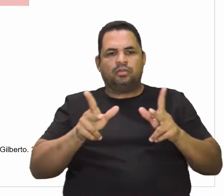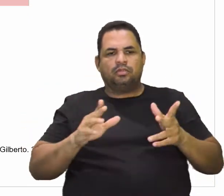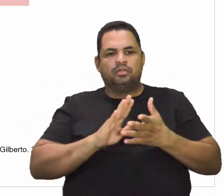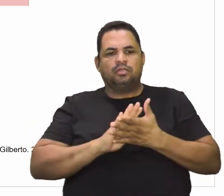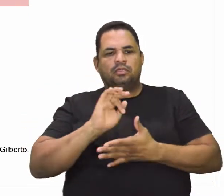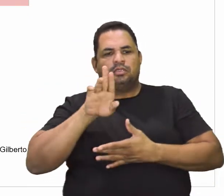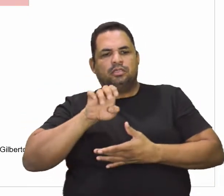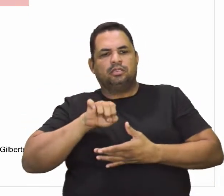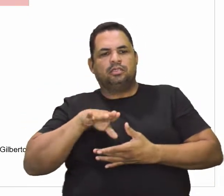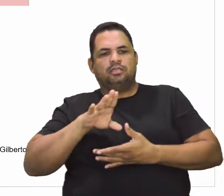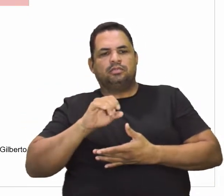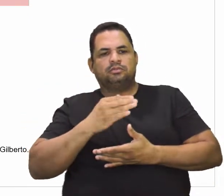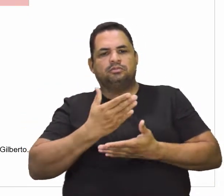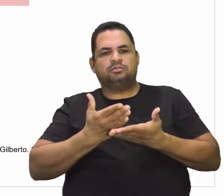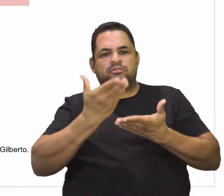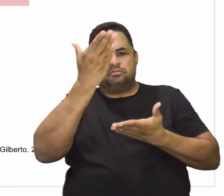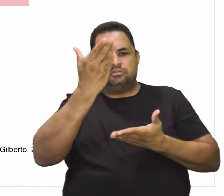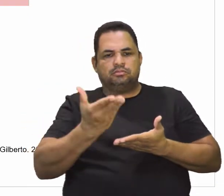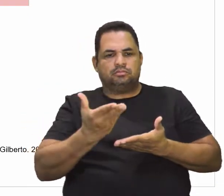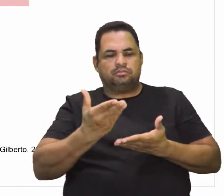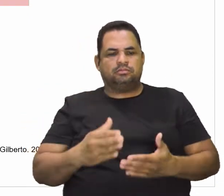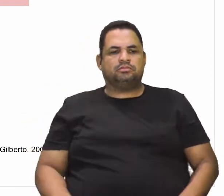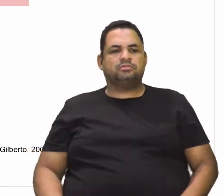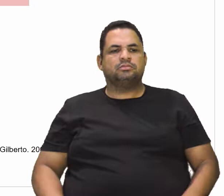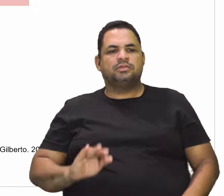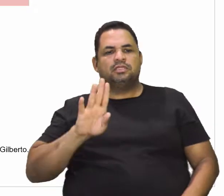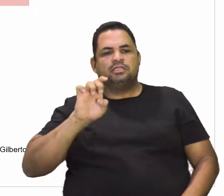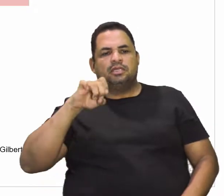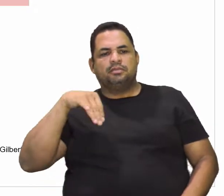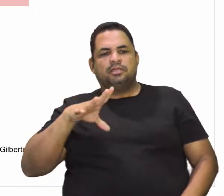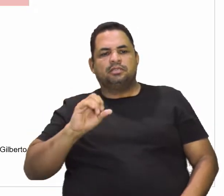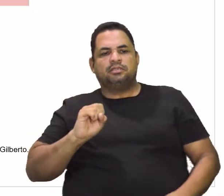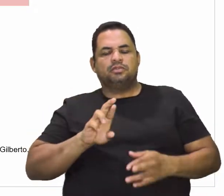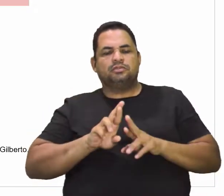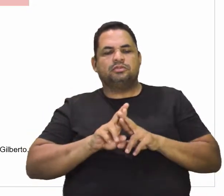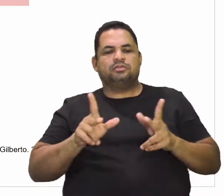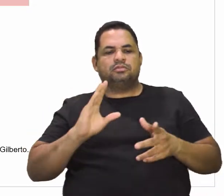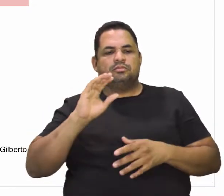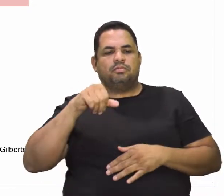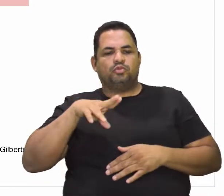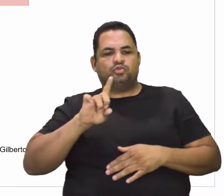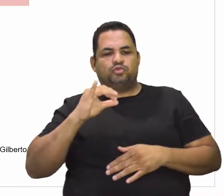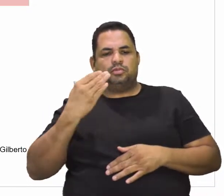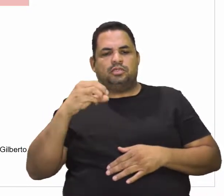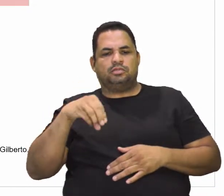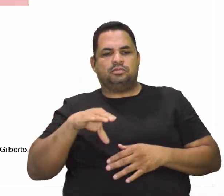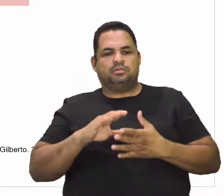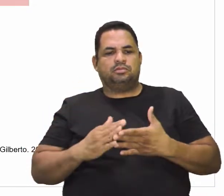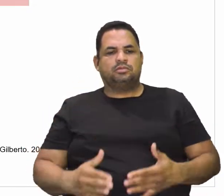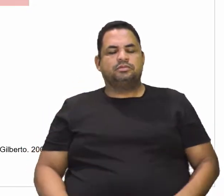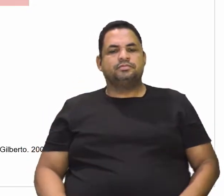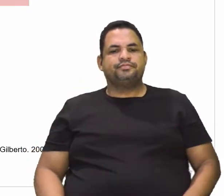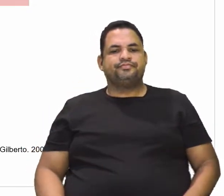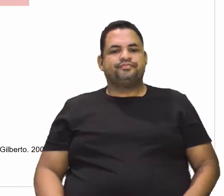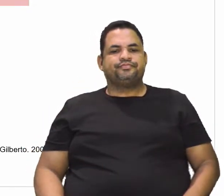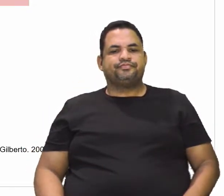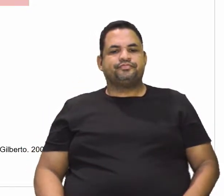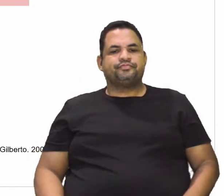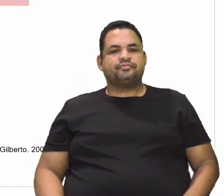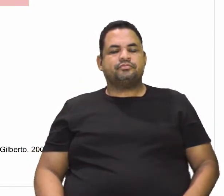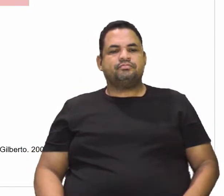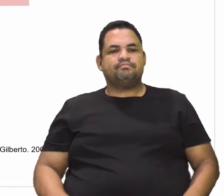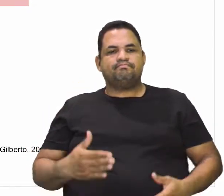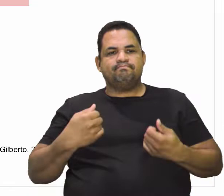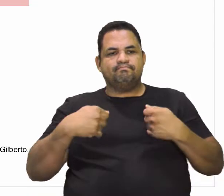árabe? Qual é a diferença entre islamismo e qual a diferença sobre muçulmano? Nós precisamos entender